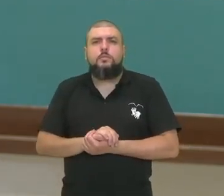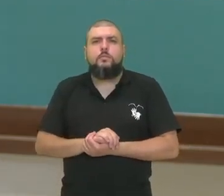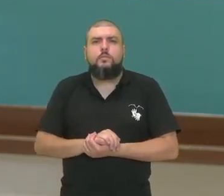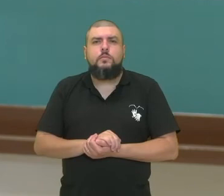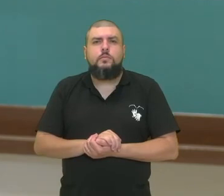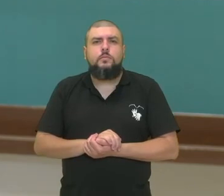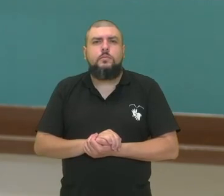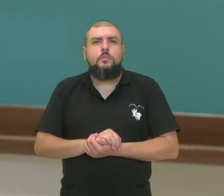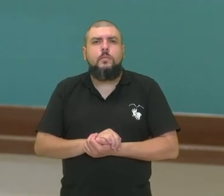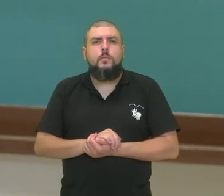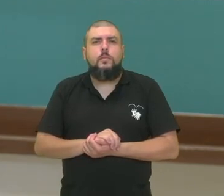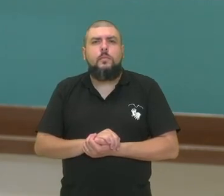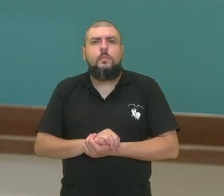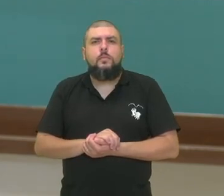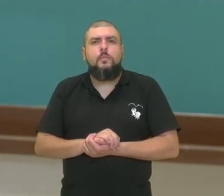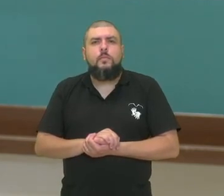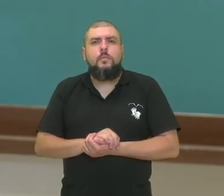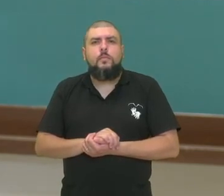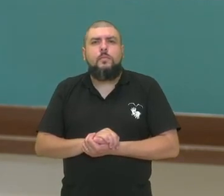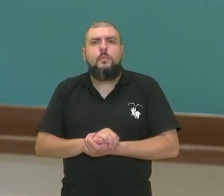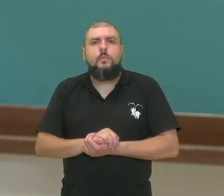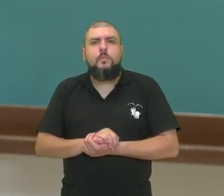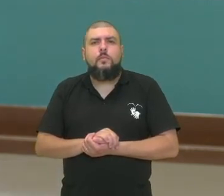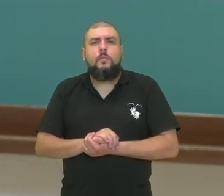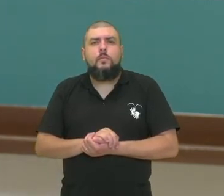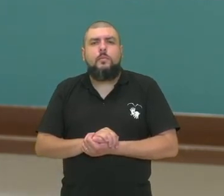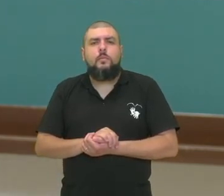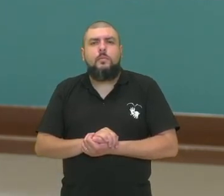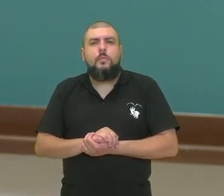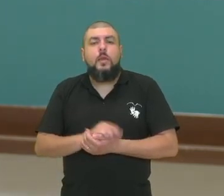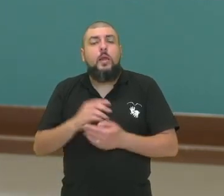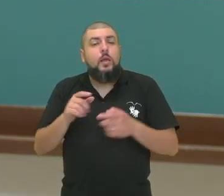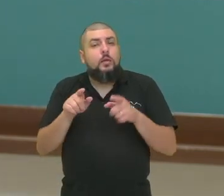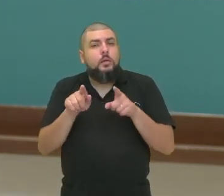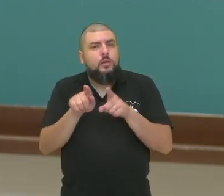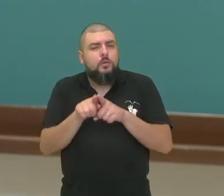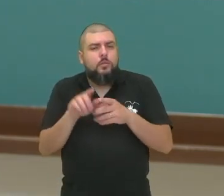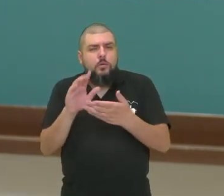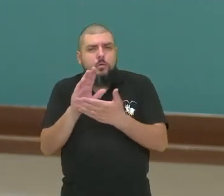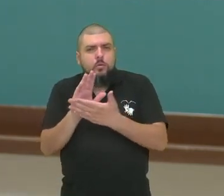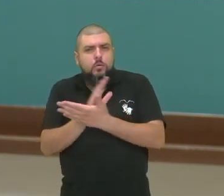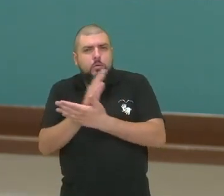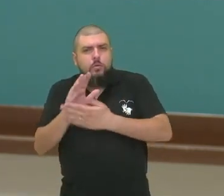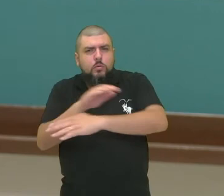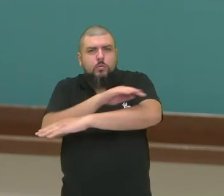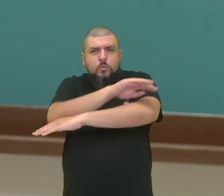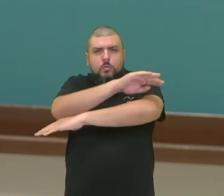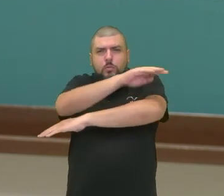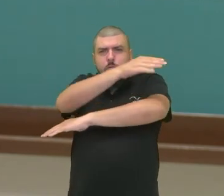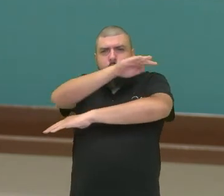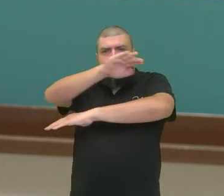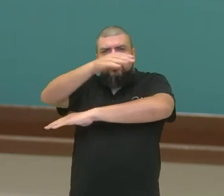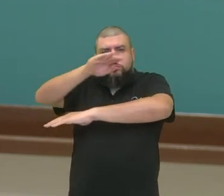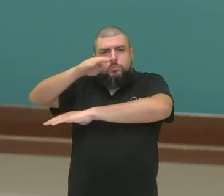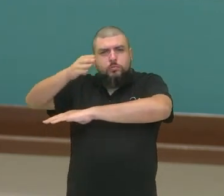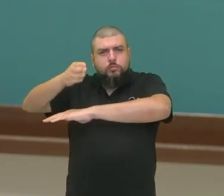região. Então, são exemplos, mas também tem planaltos também nessa região, beleza?